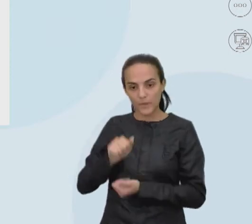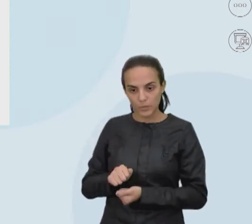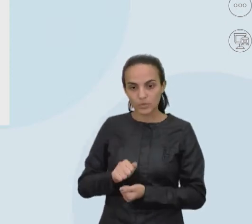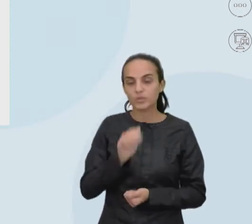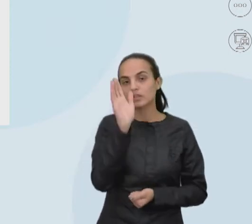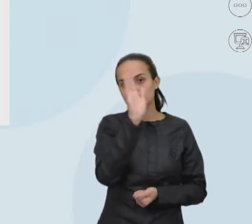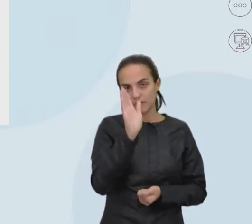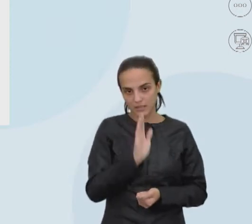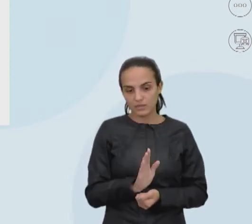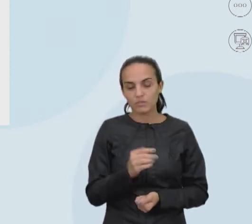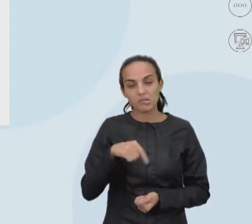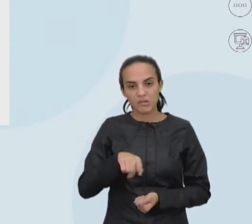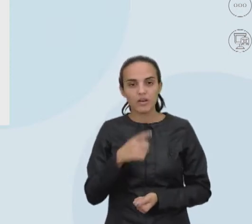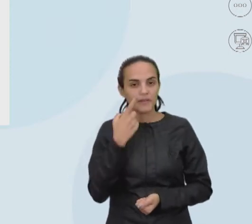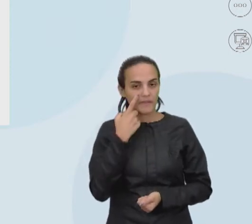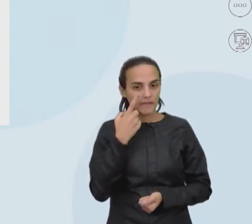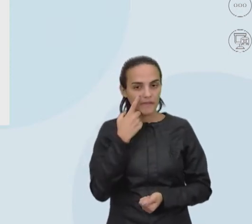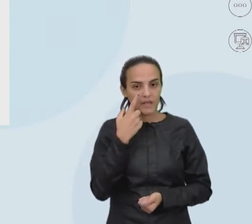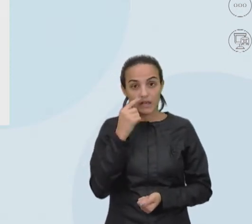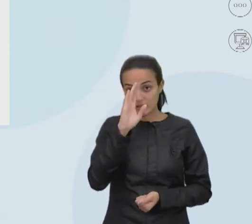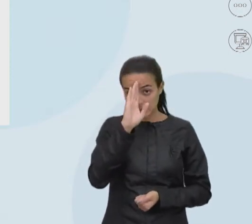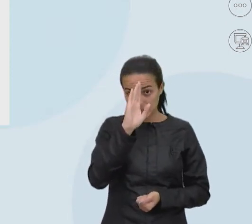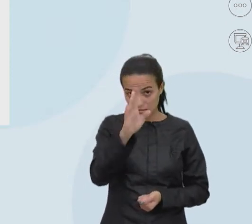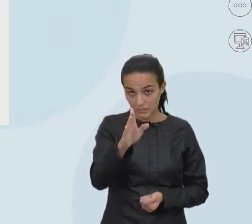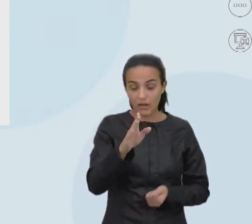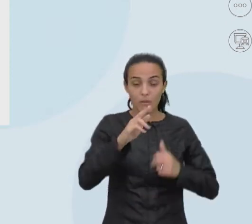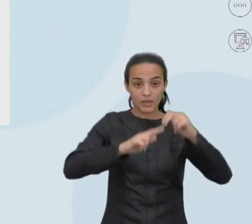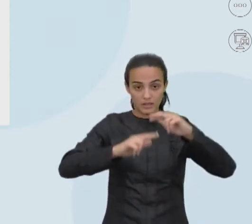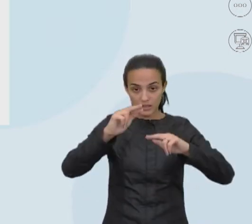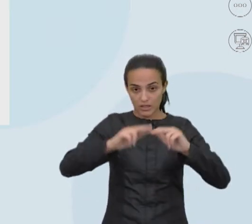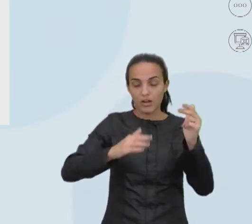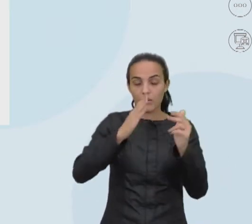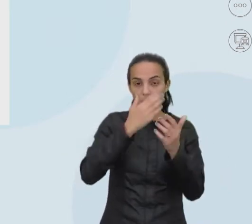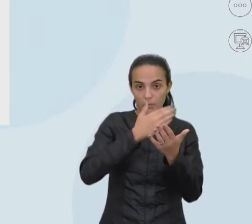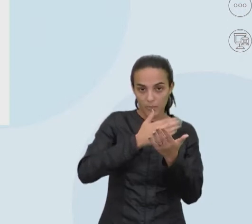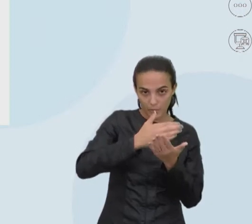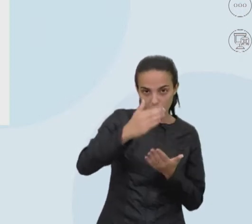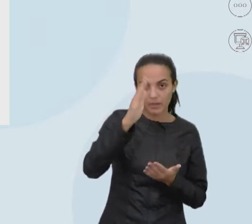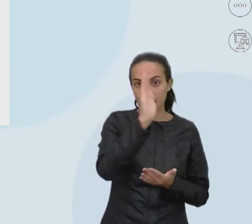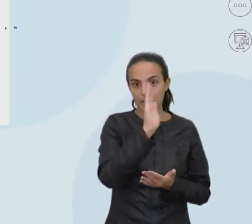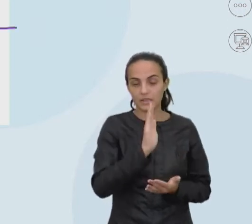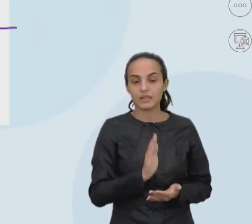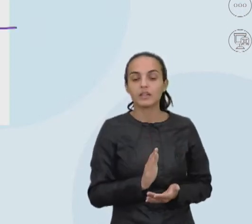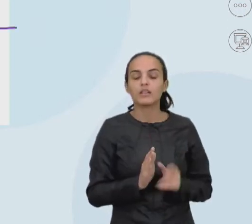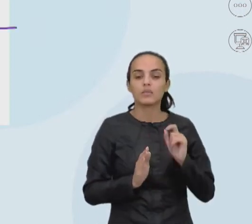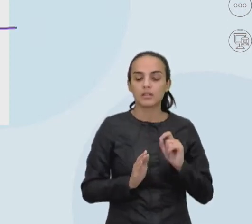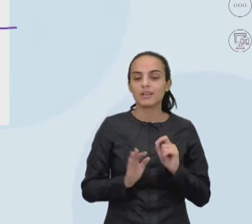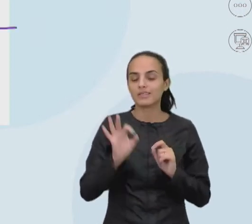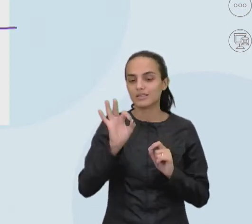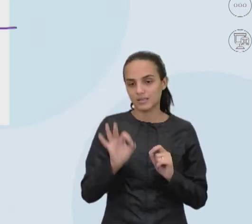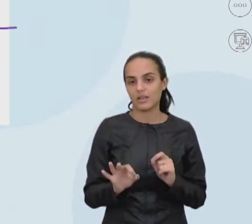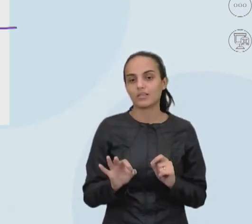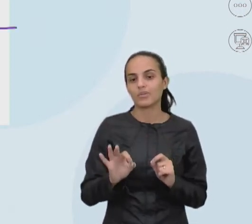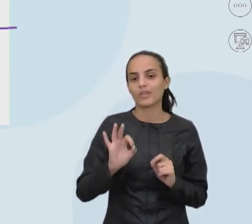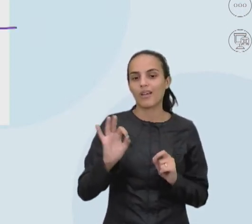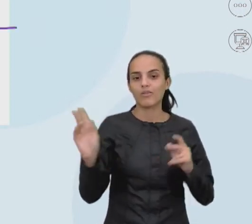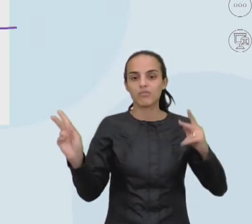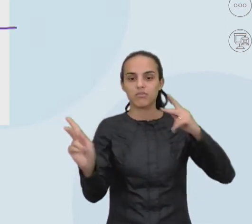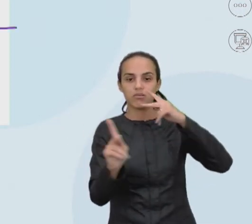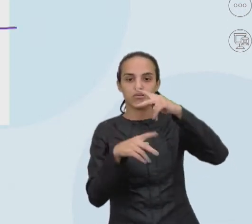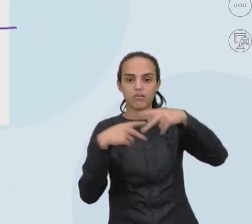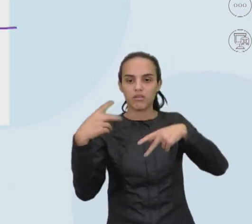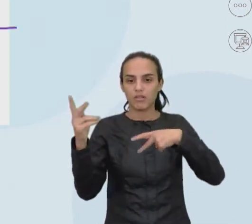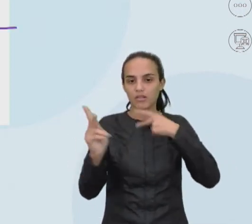Brasil. Aí a gente vê que das principais fontes, né, brasileiras realmente são as hidrelétricas, né? Então